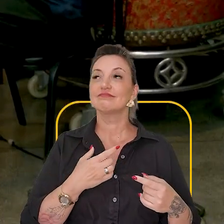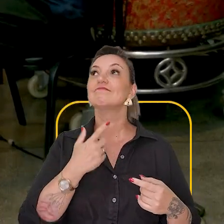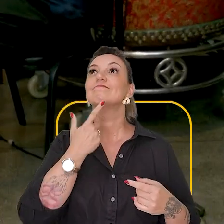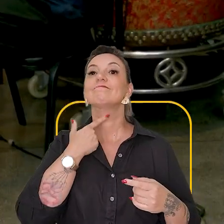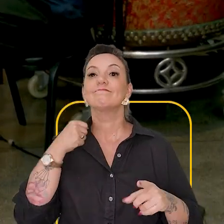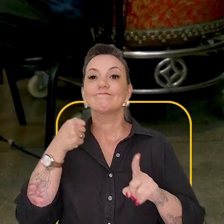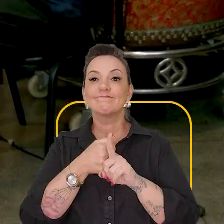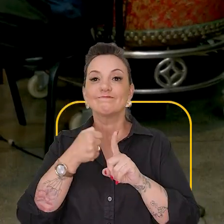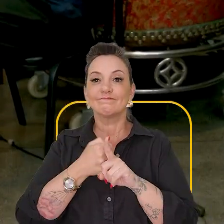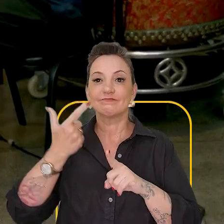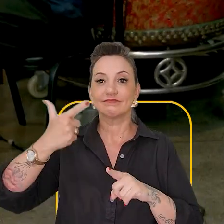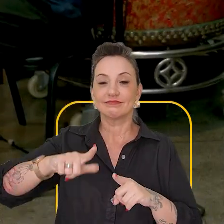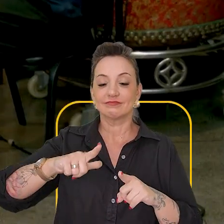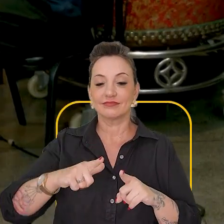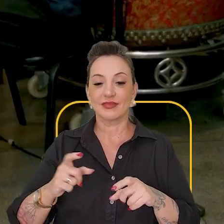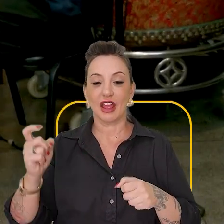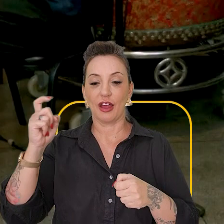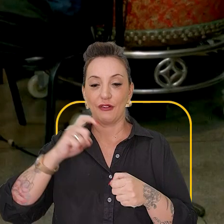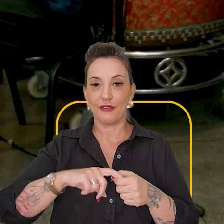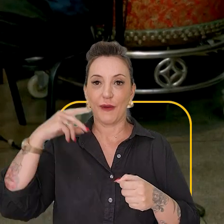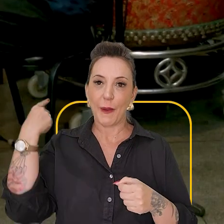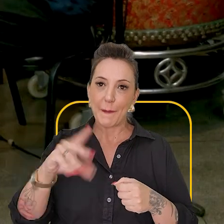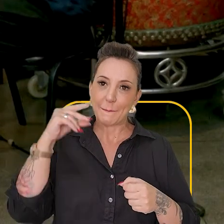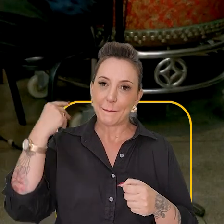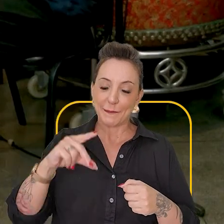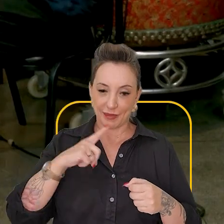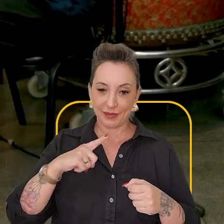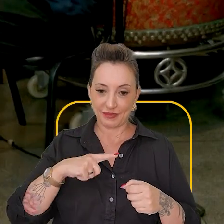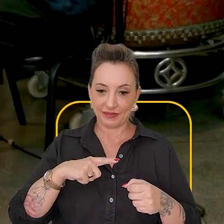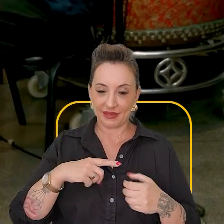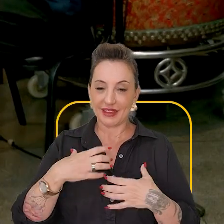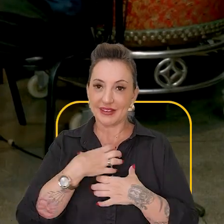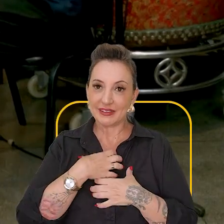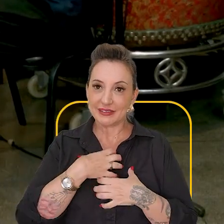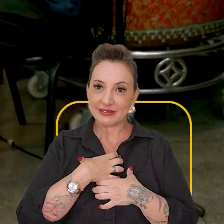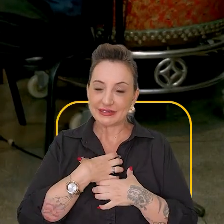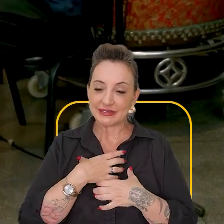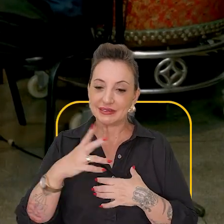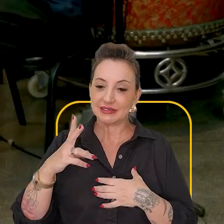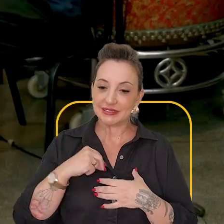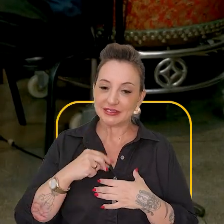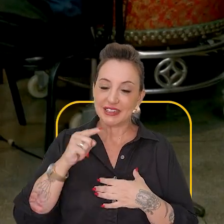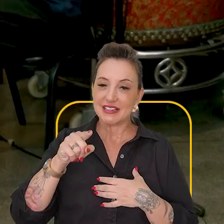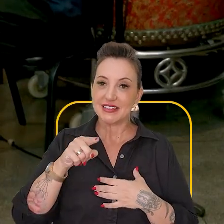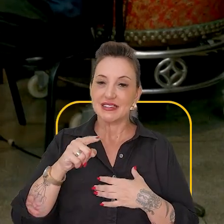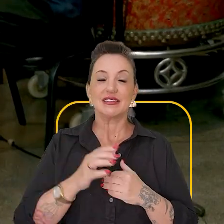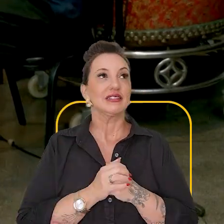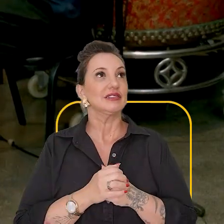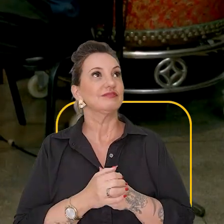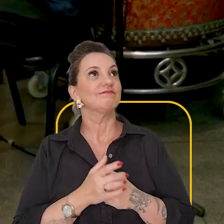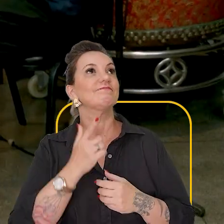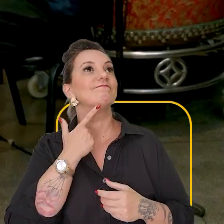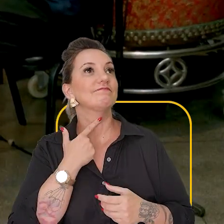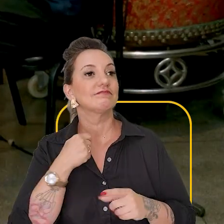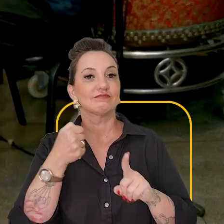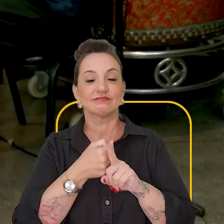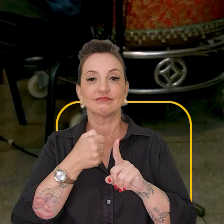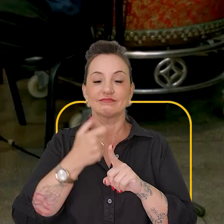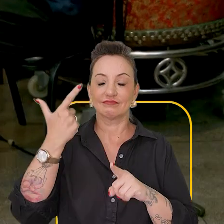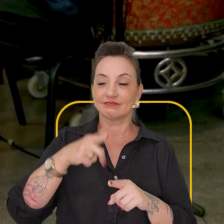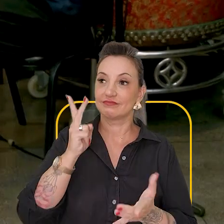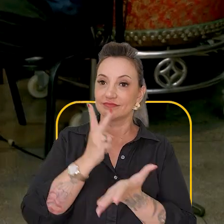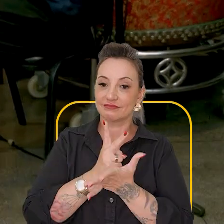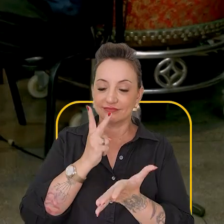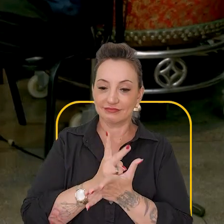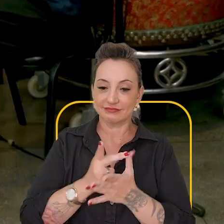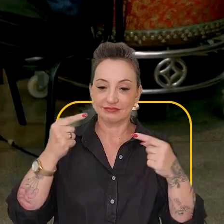fiquei com vontade de fazer de novo e voltar para teve isso uma sensação assim tipo Puxa essa aqui eu queria ter lutado de novo